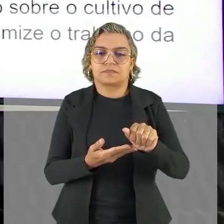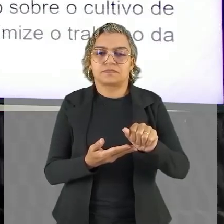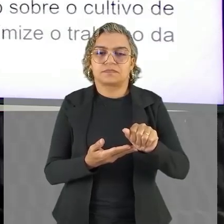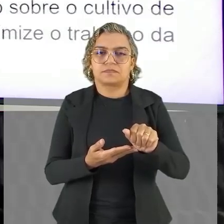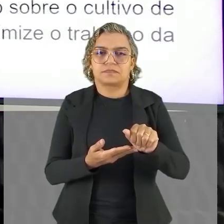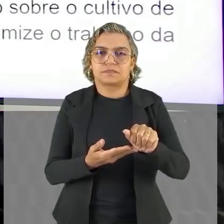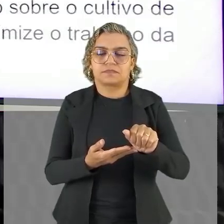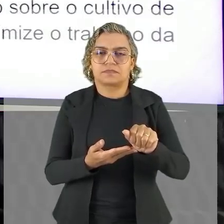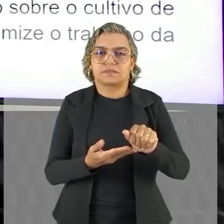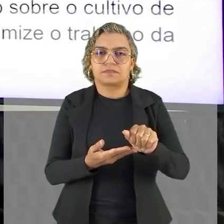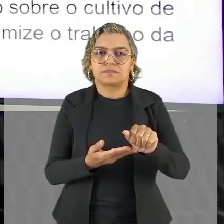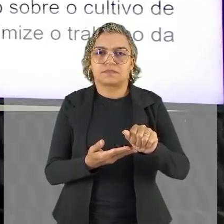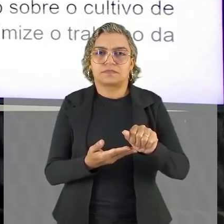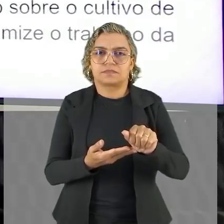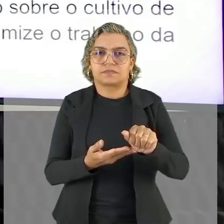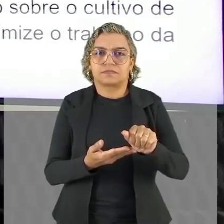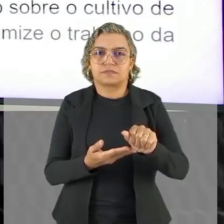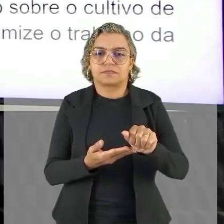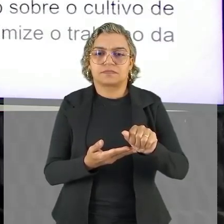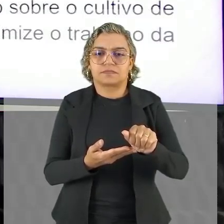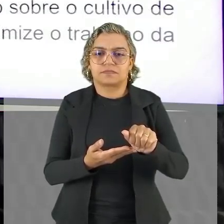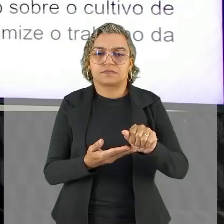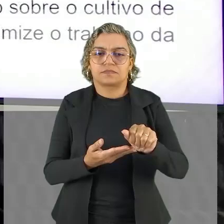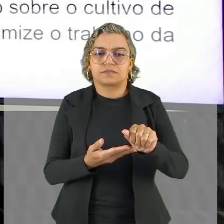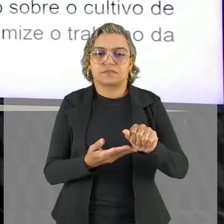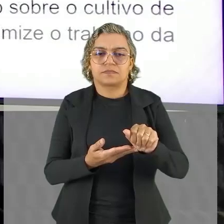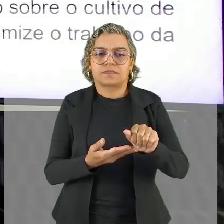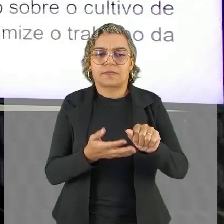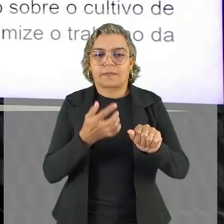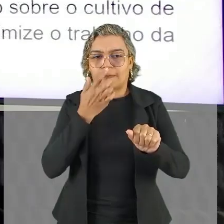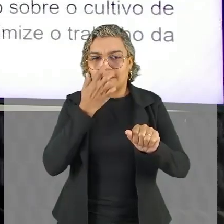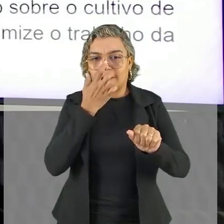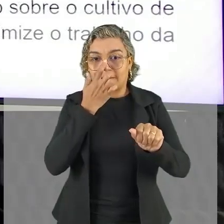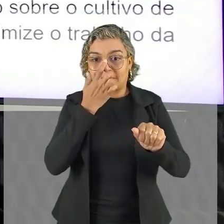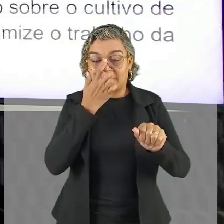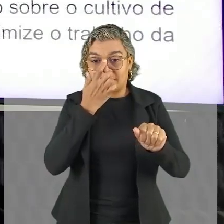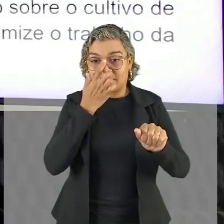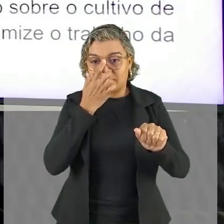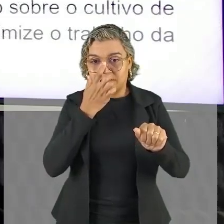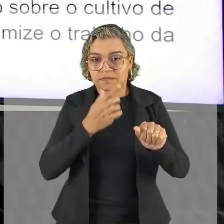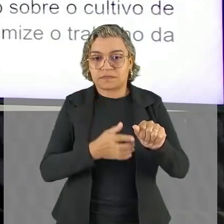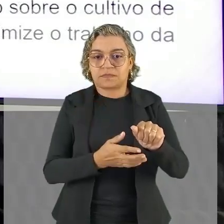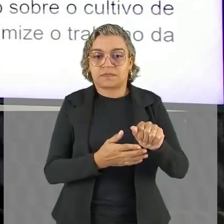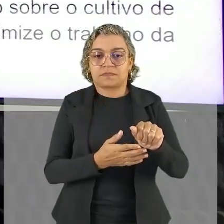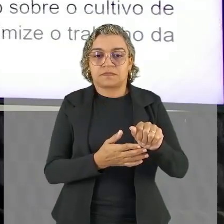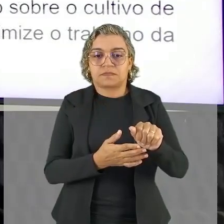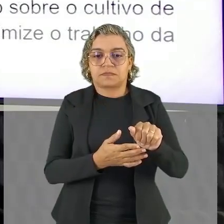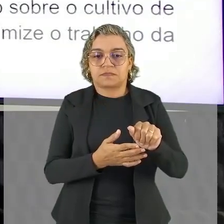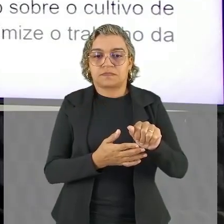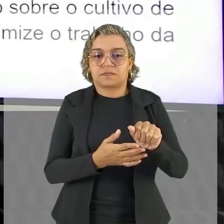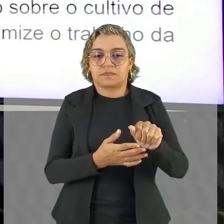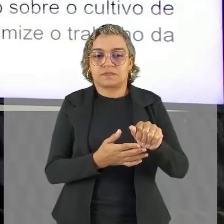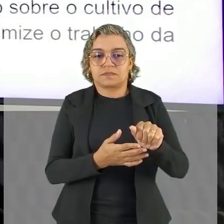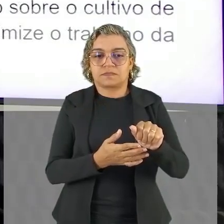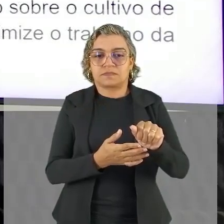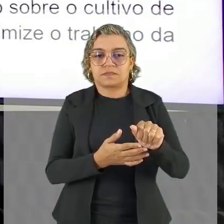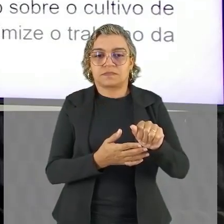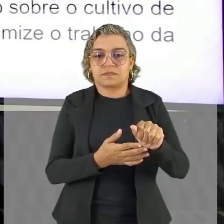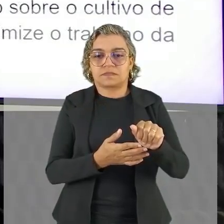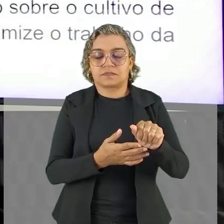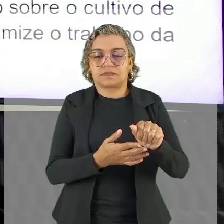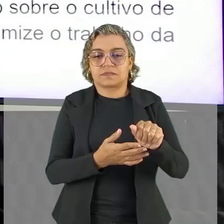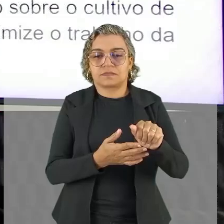discutem a ideia de que o ato de escrever poemas dispensa as tensões instauradas entre a busca